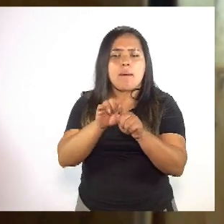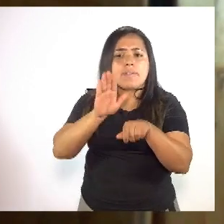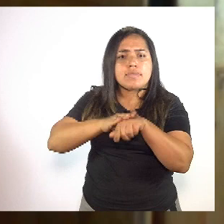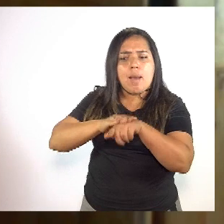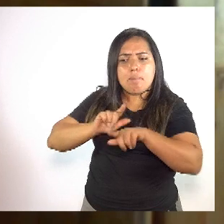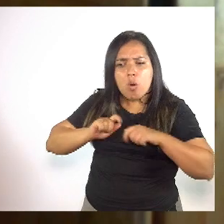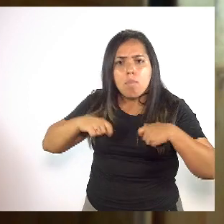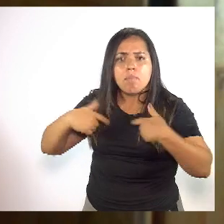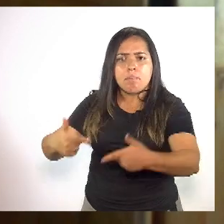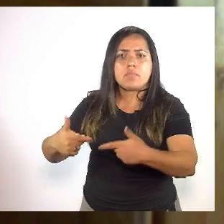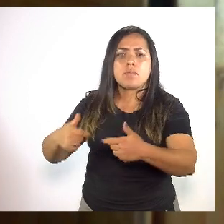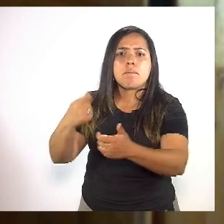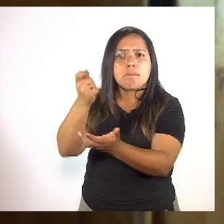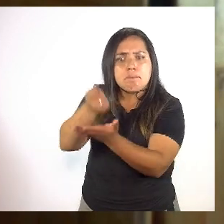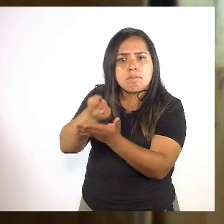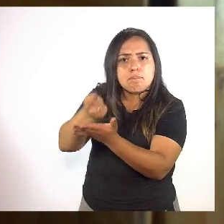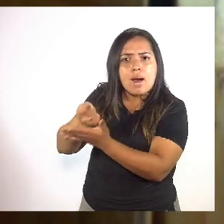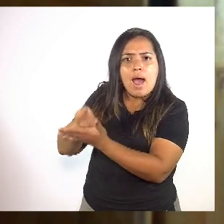aplicação de gasto de pessoal.